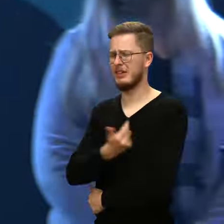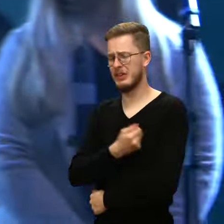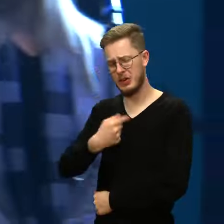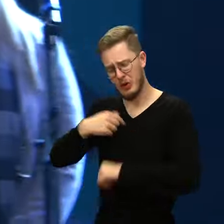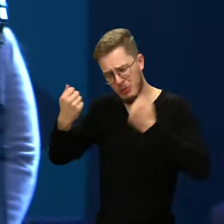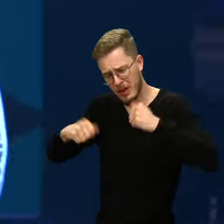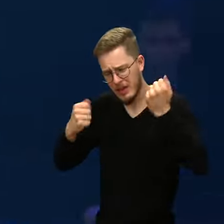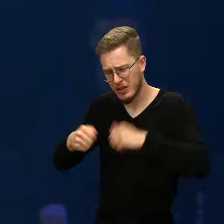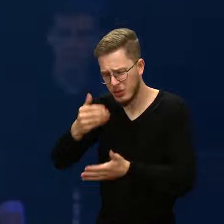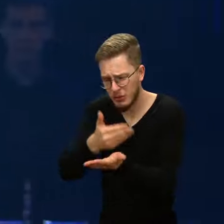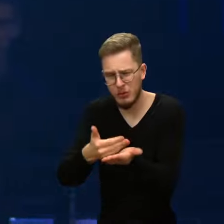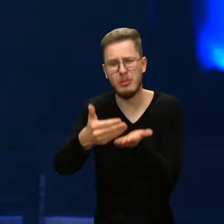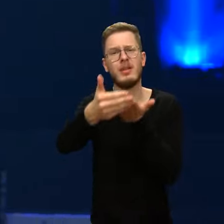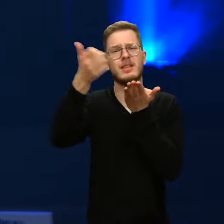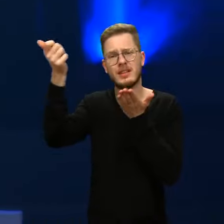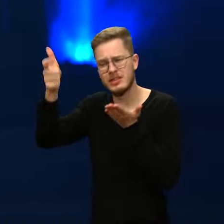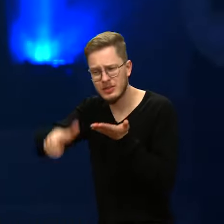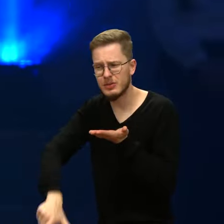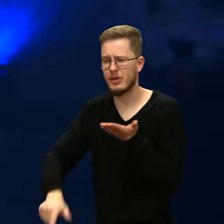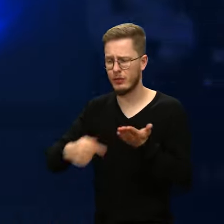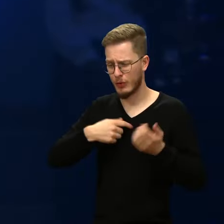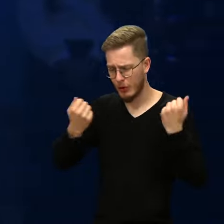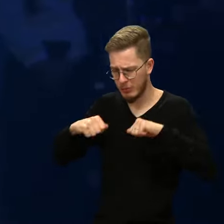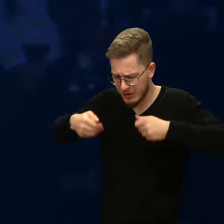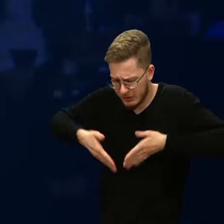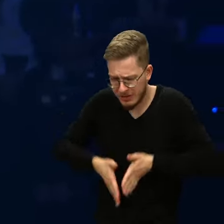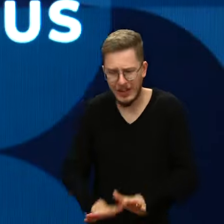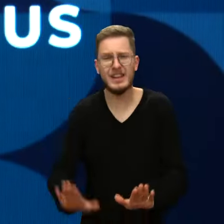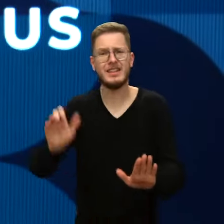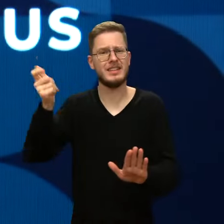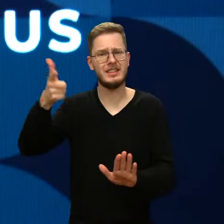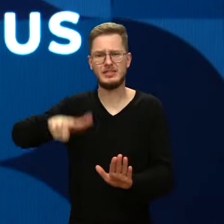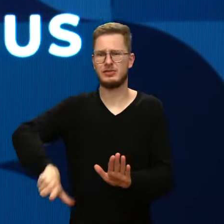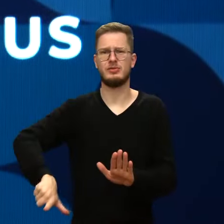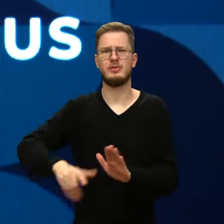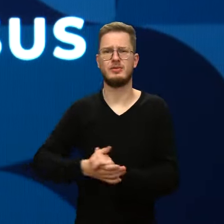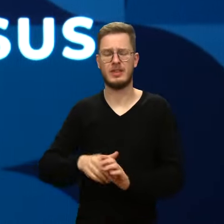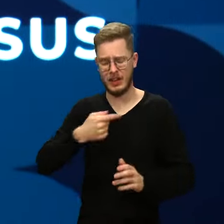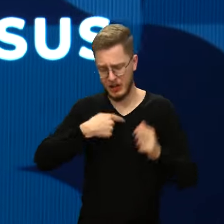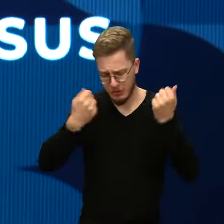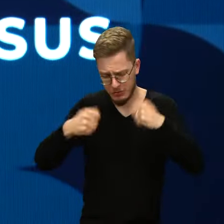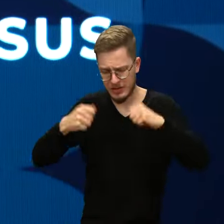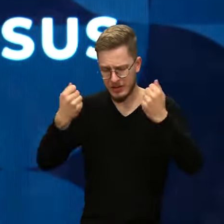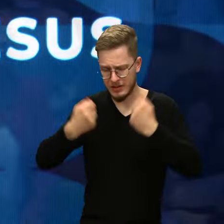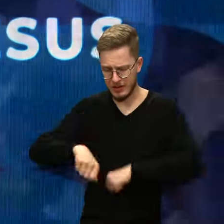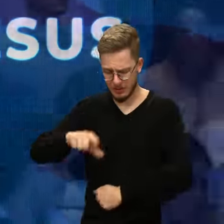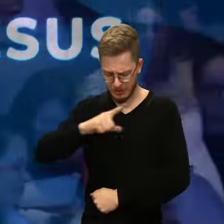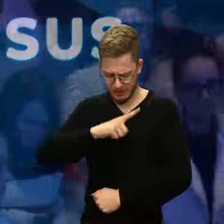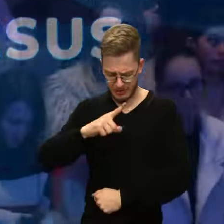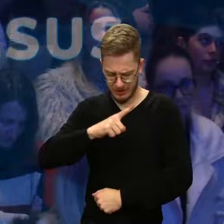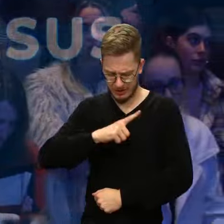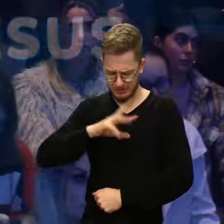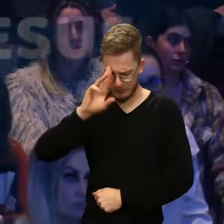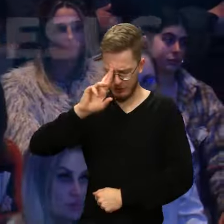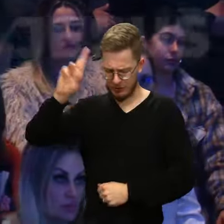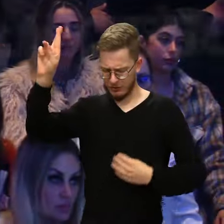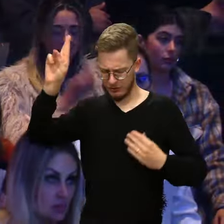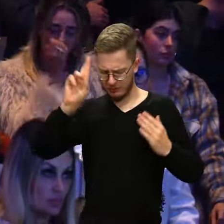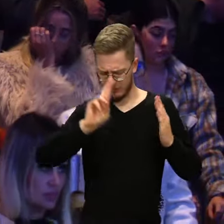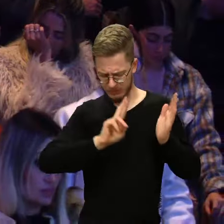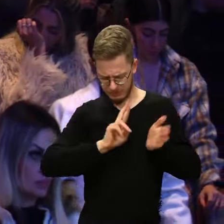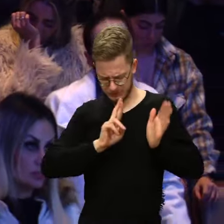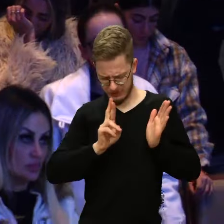Senhor, eu preciso nascer de novo, eu preciso ter o Senhor dentro do meu coração. Se esse